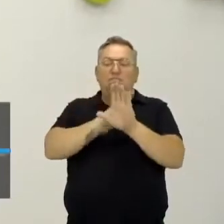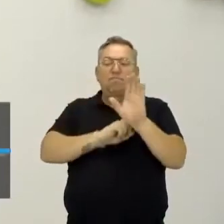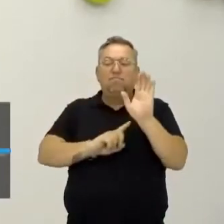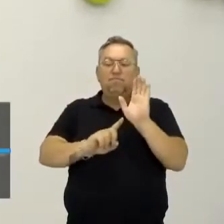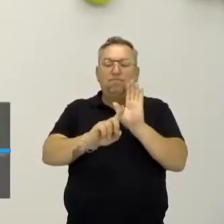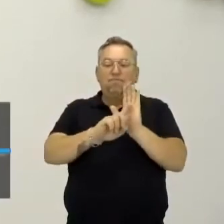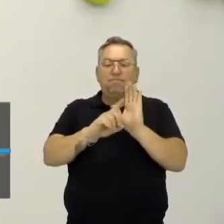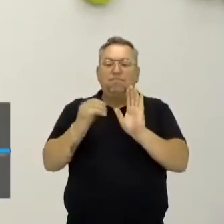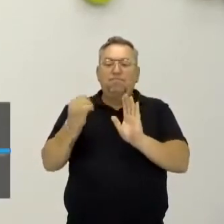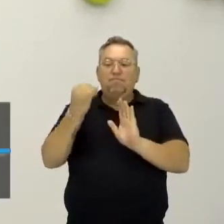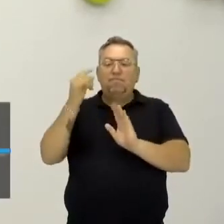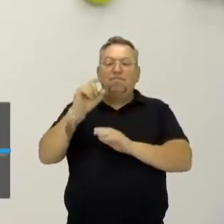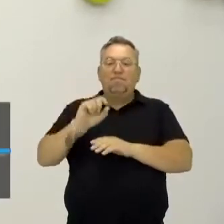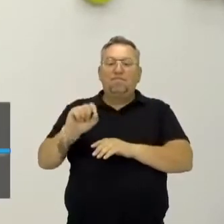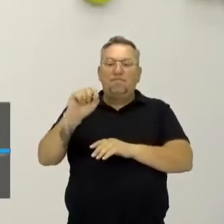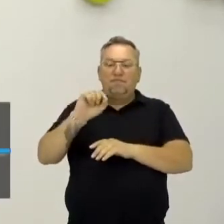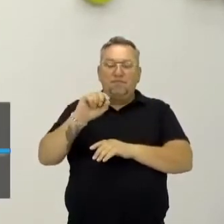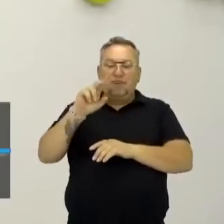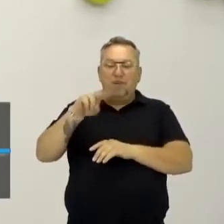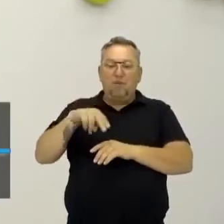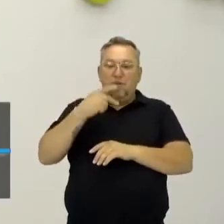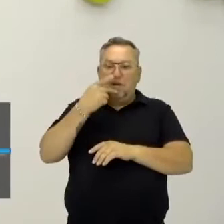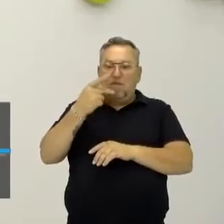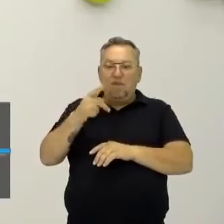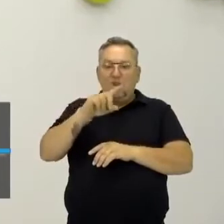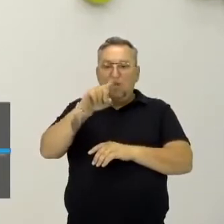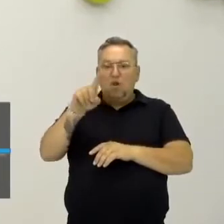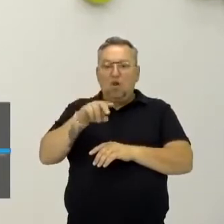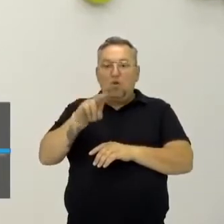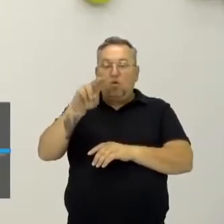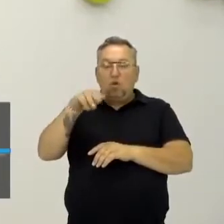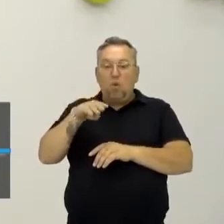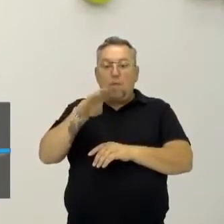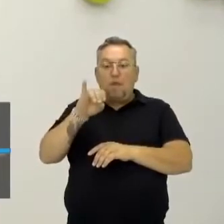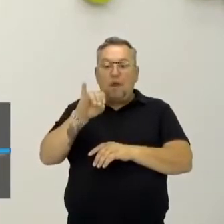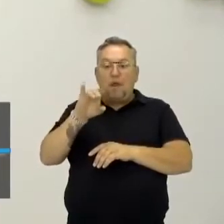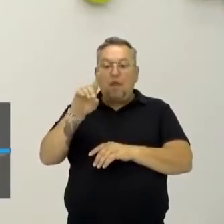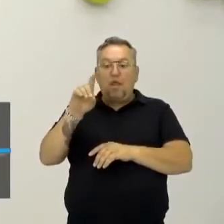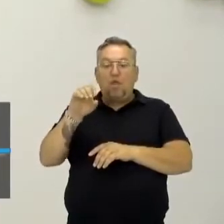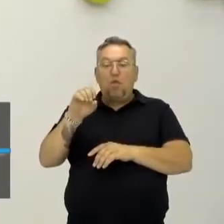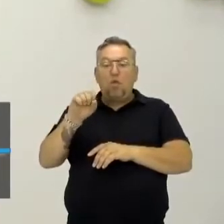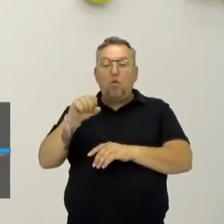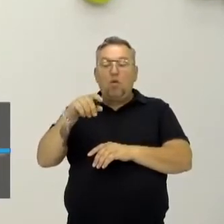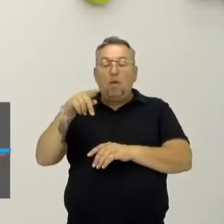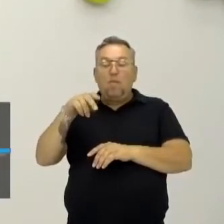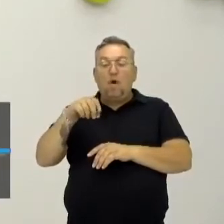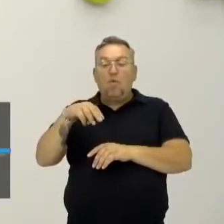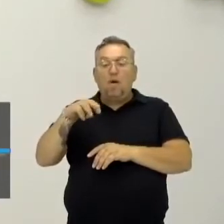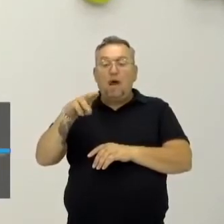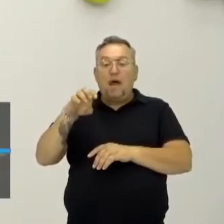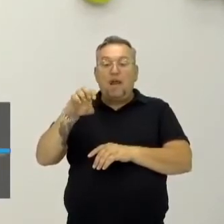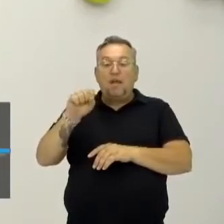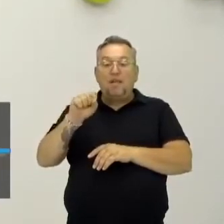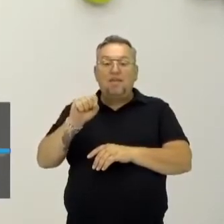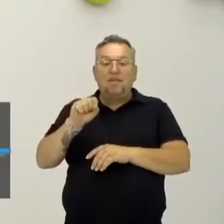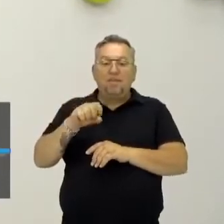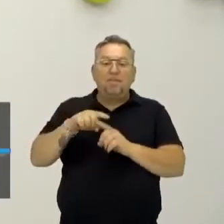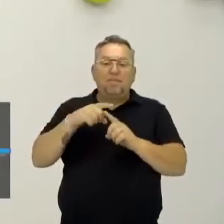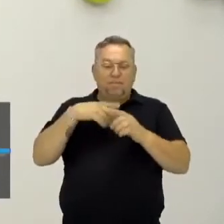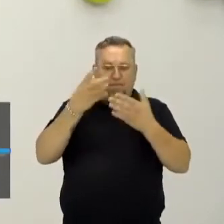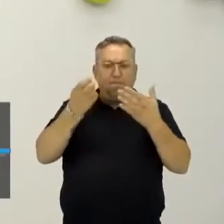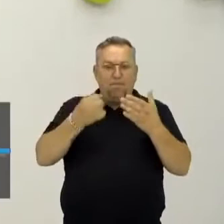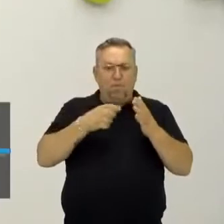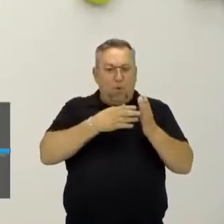muito importantes, né? Quem nunca ouviu falar de Zumbi dos Palmares? Então eu vou contar um pouquinho assim dessa